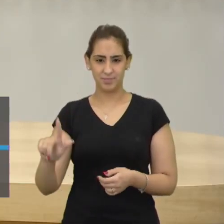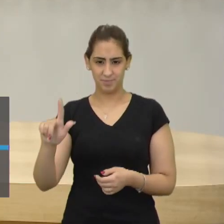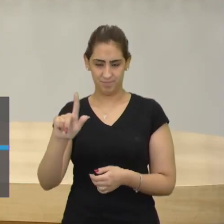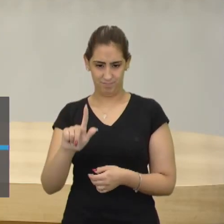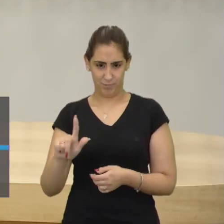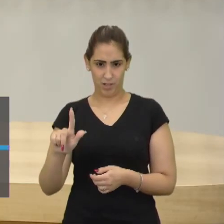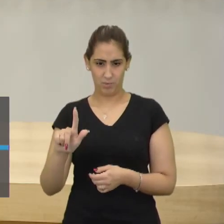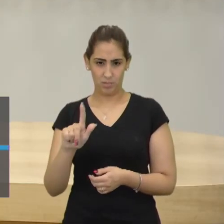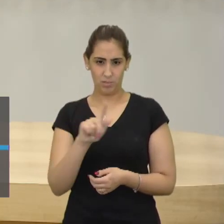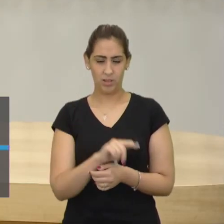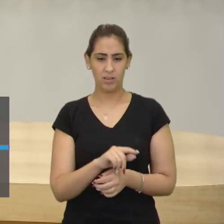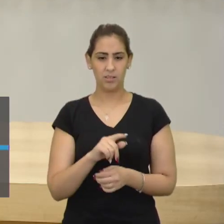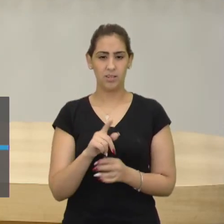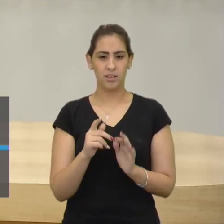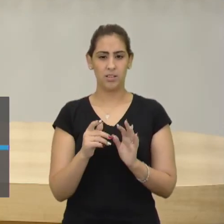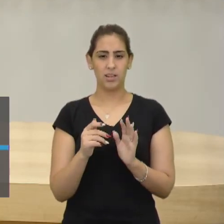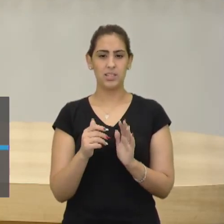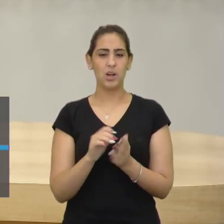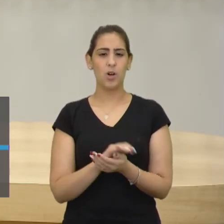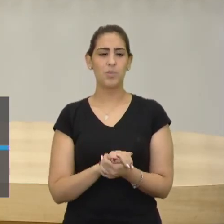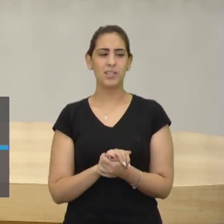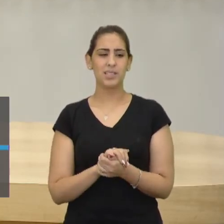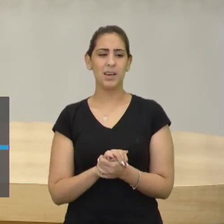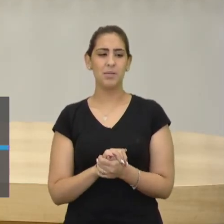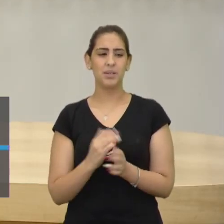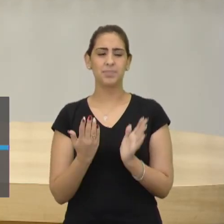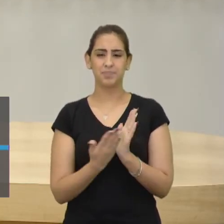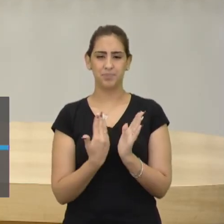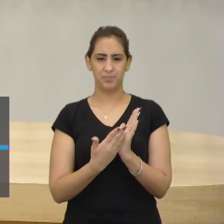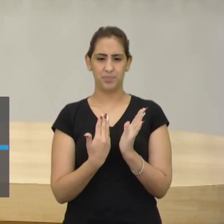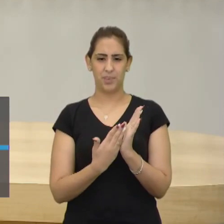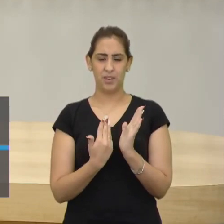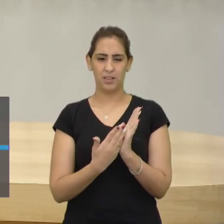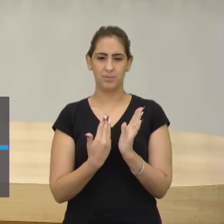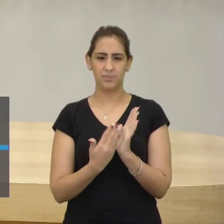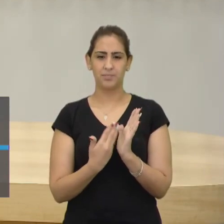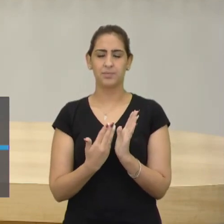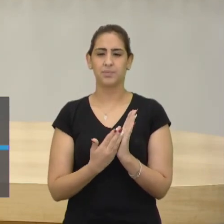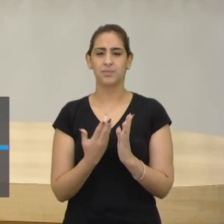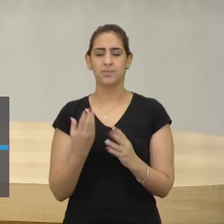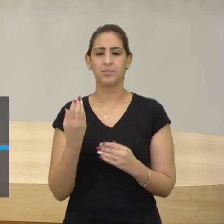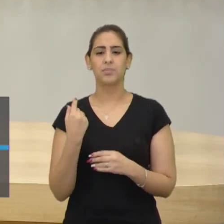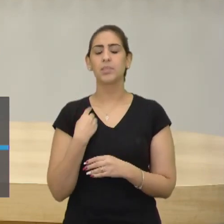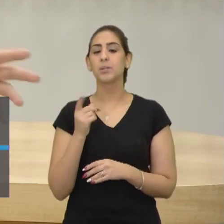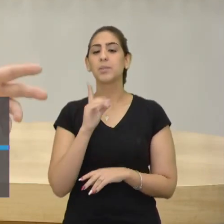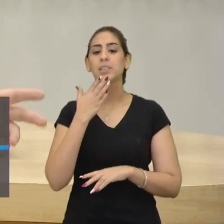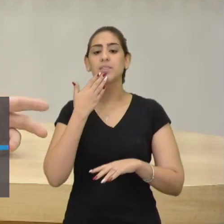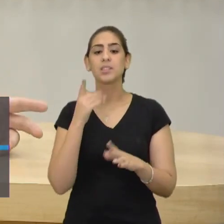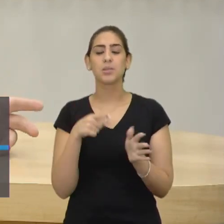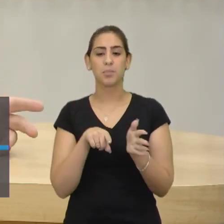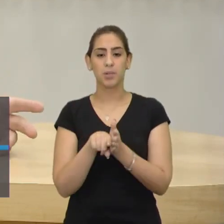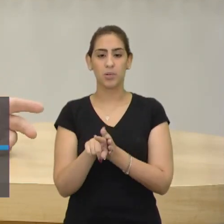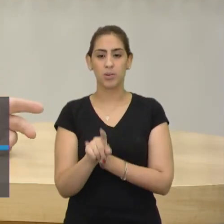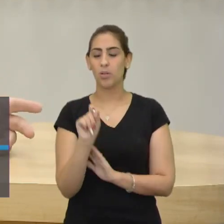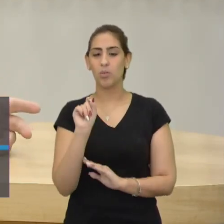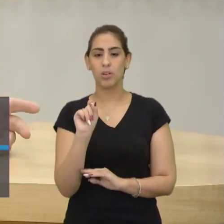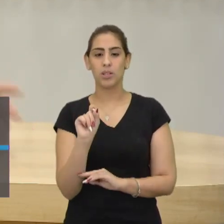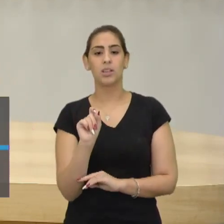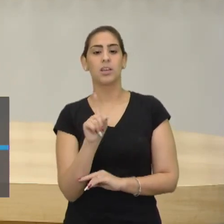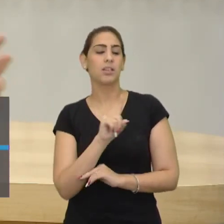literaturice das obras, talvez seja mais fácil perguntar o que não é